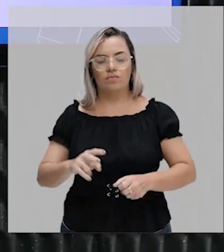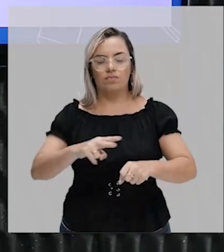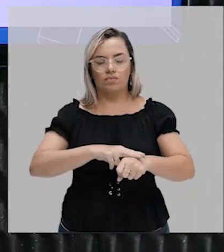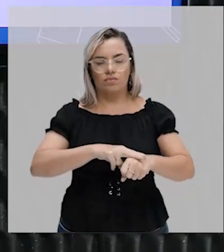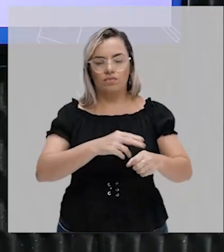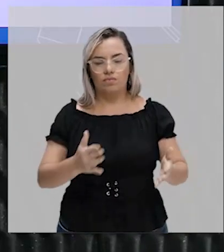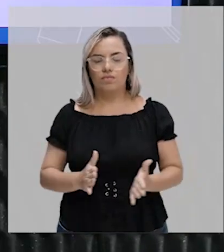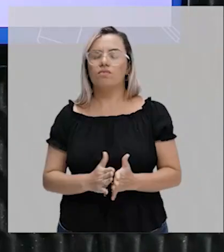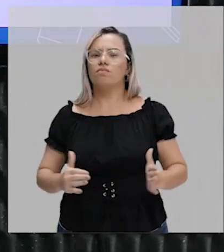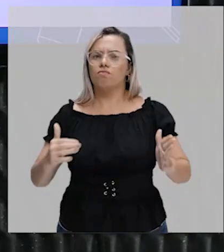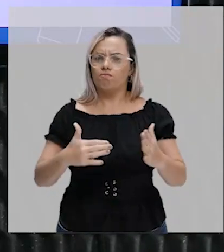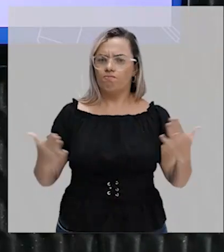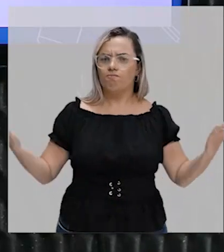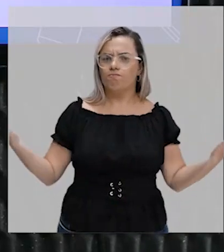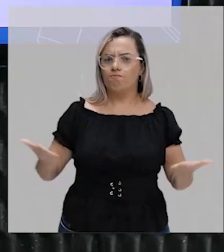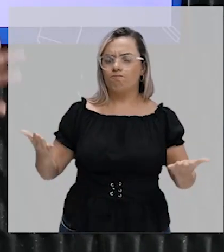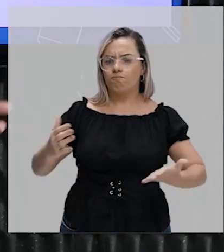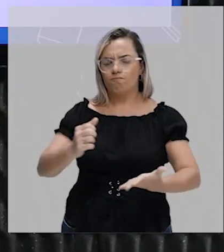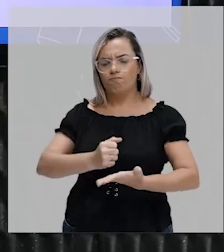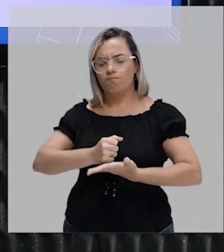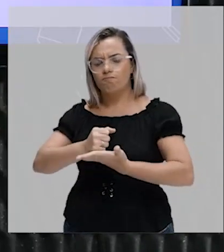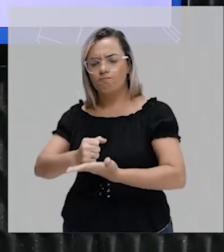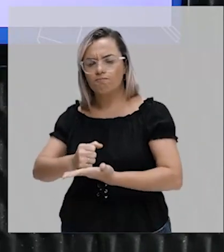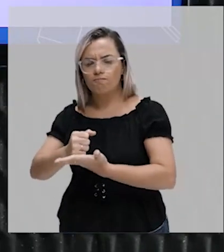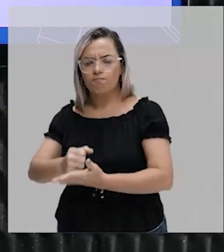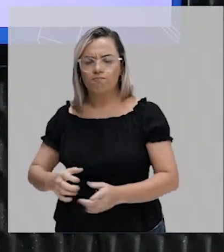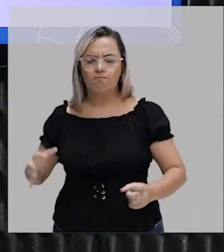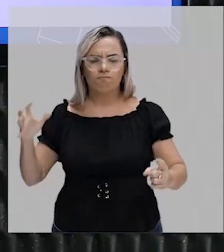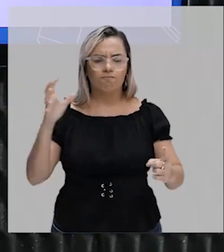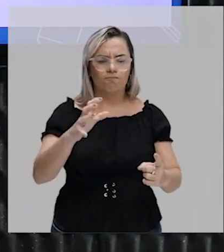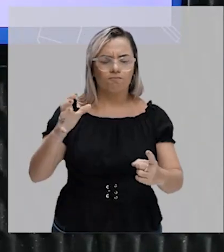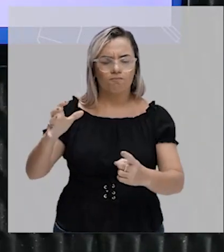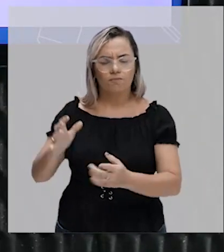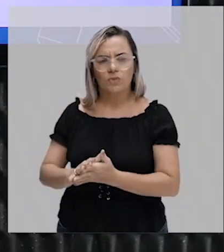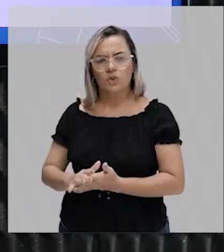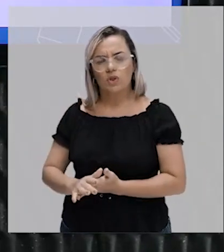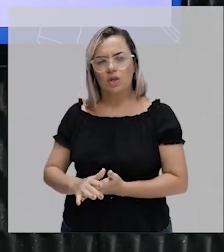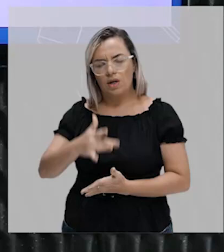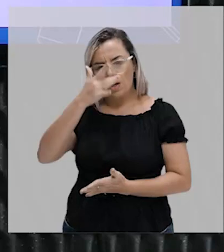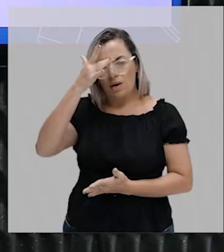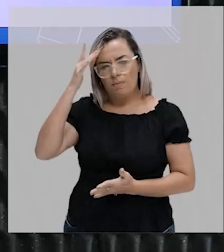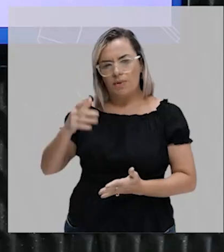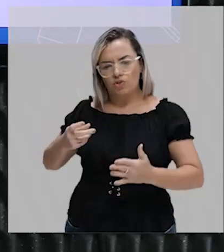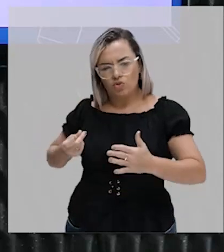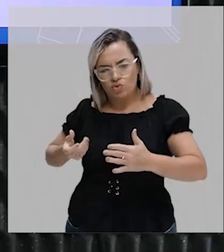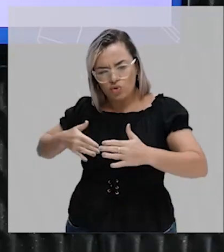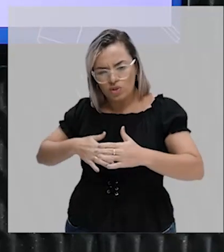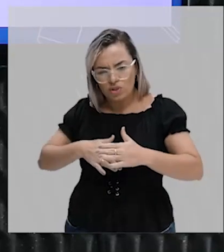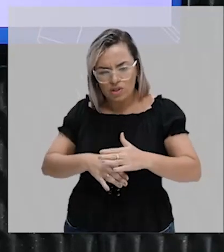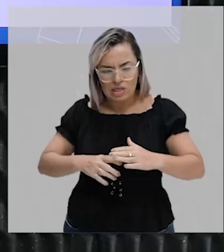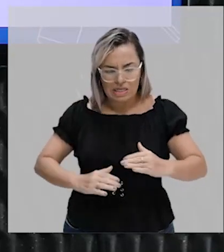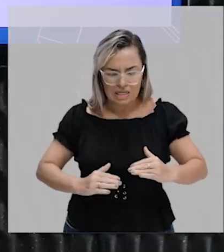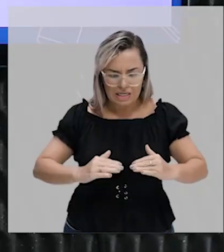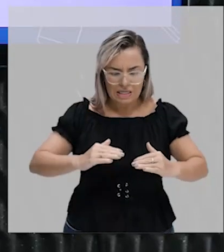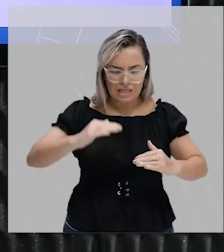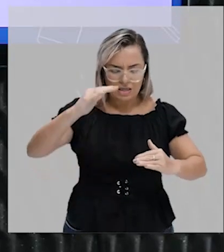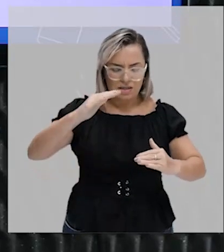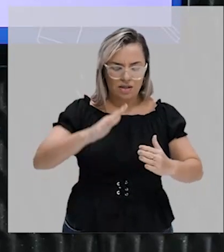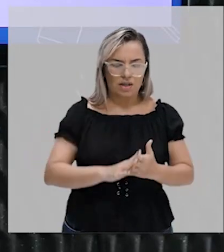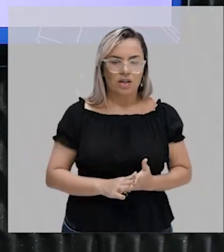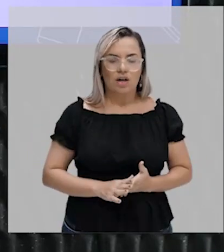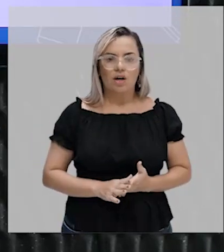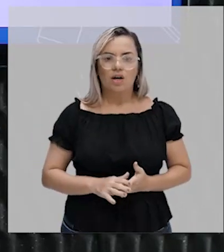uma empresa que ajuda aí o produtor agrícola a aumentar a sua produtividade ou conseguindo aí linhas de financiamento,